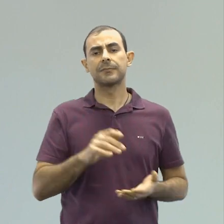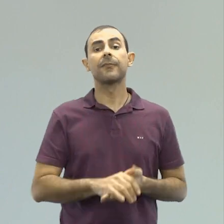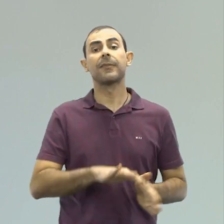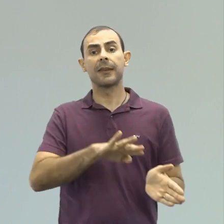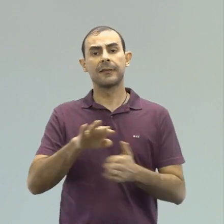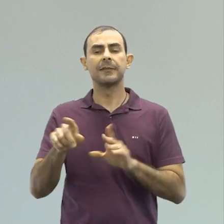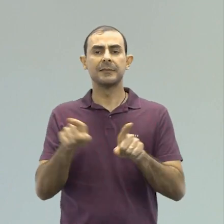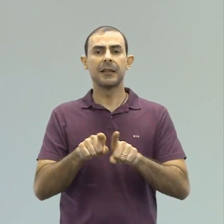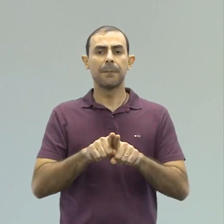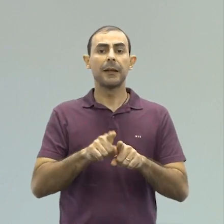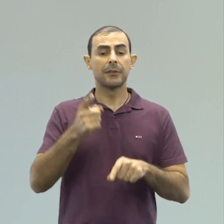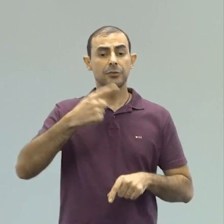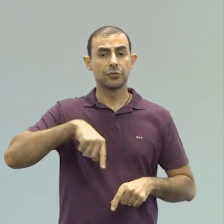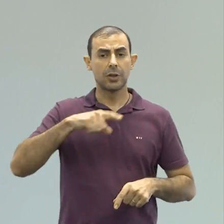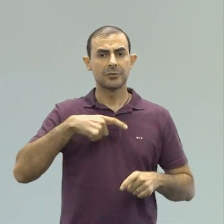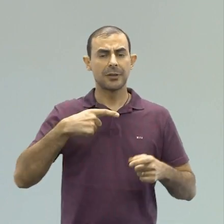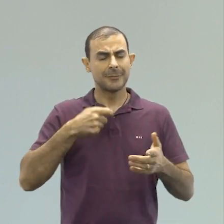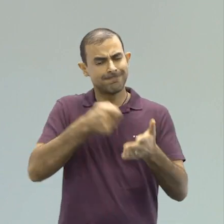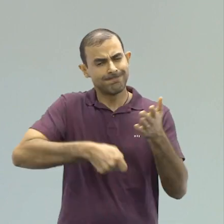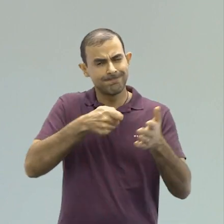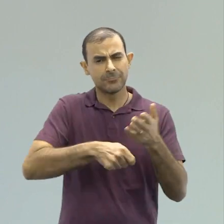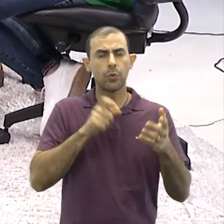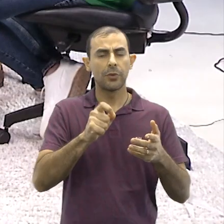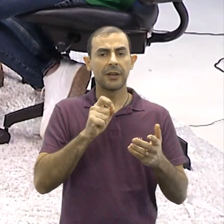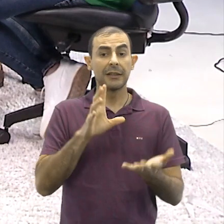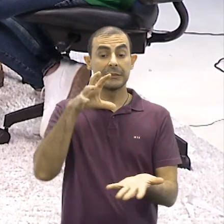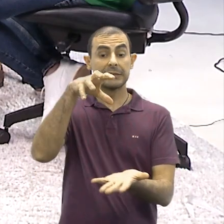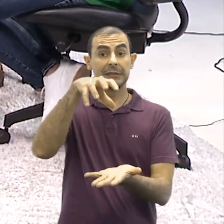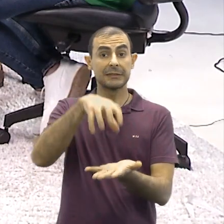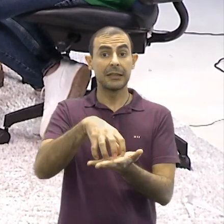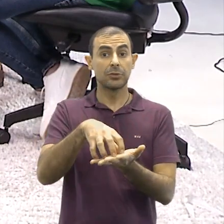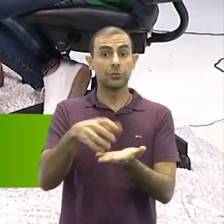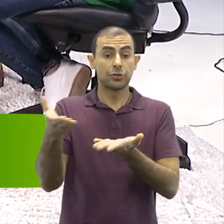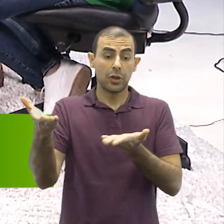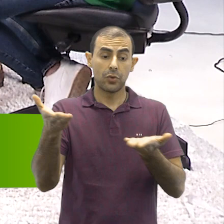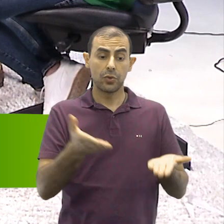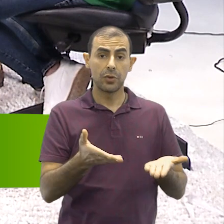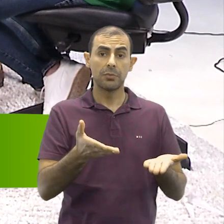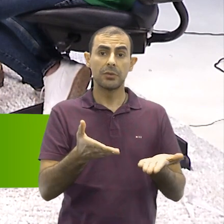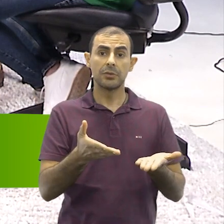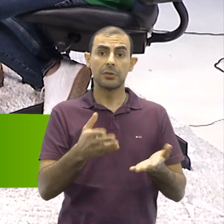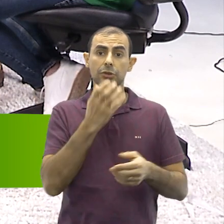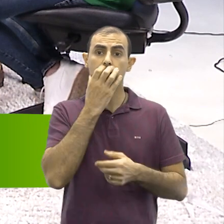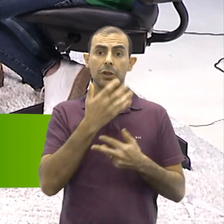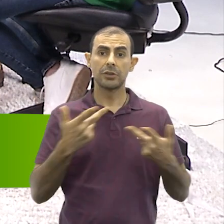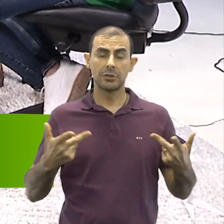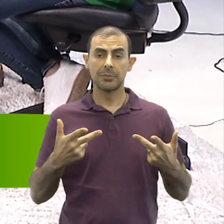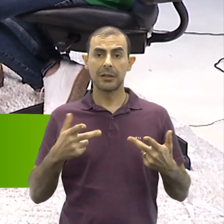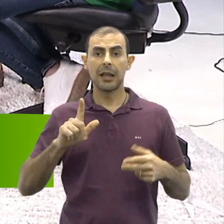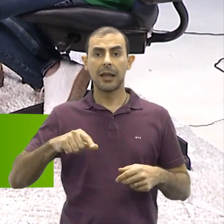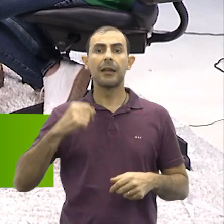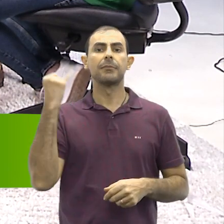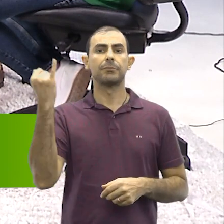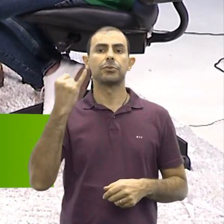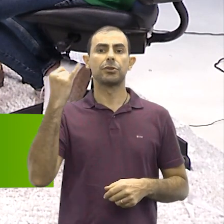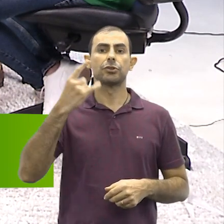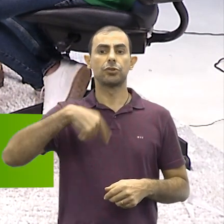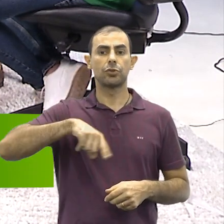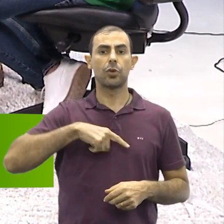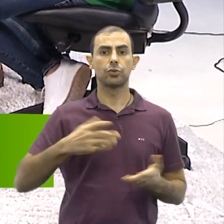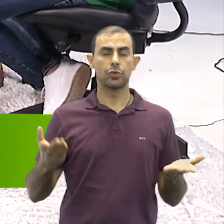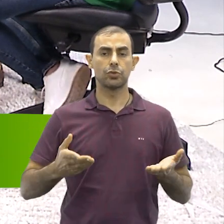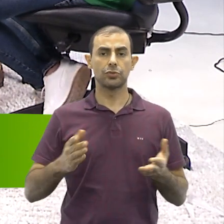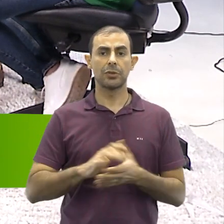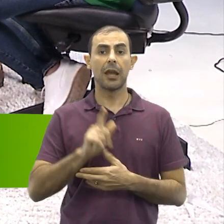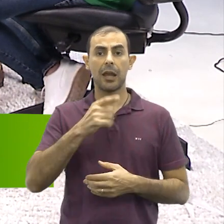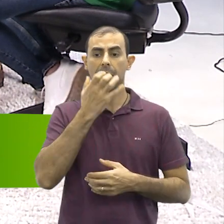tantos que nós estamos na briga também, né, Zé? Pelo estabelecimento de um centro de acolhimento de animais, que é a questão que é primordial para nós hoje, esses